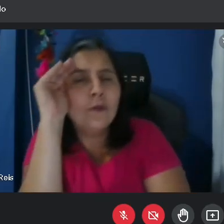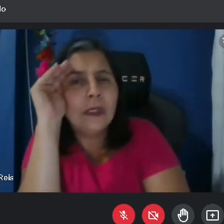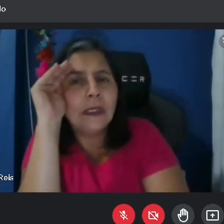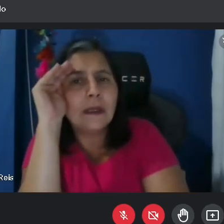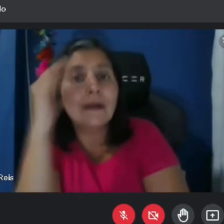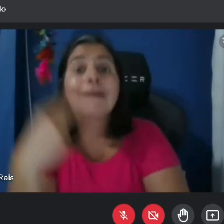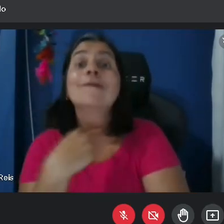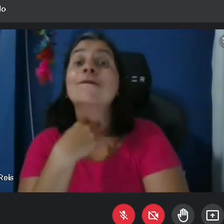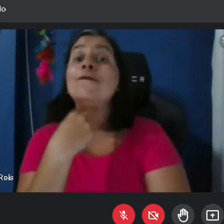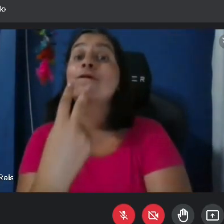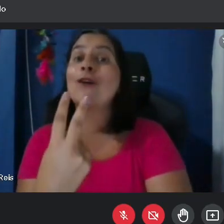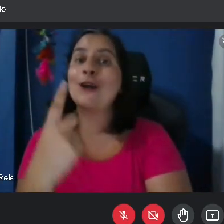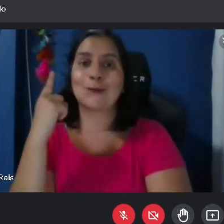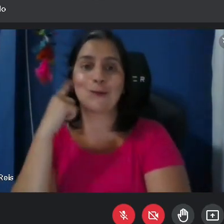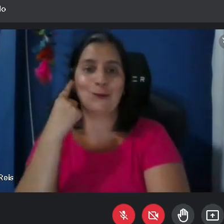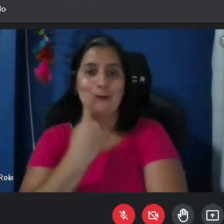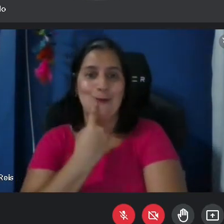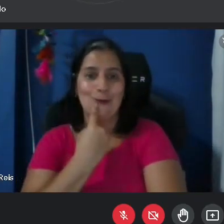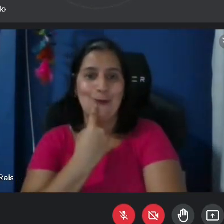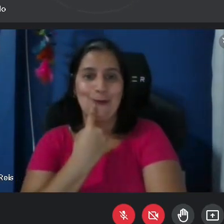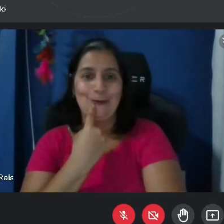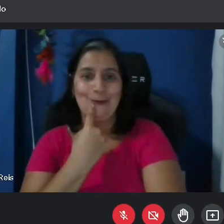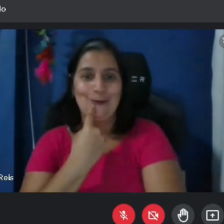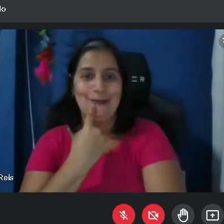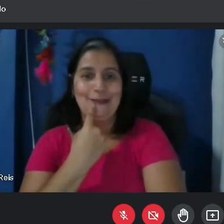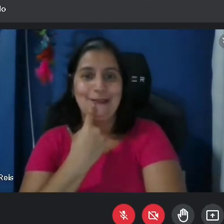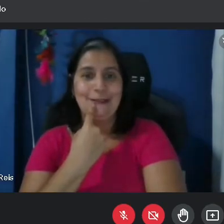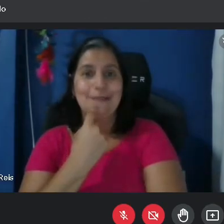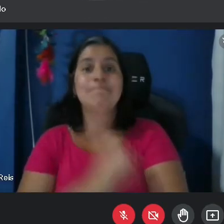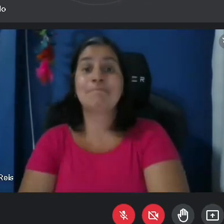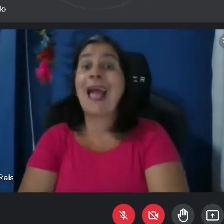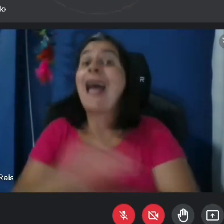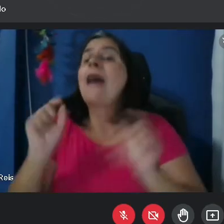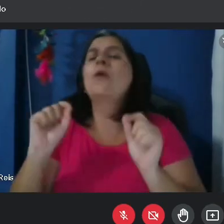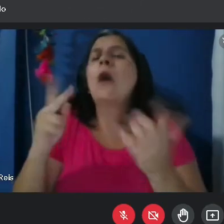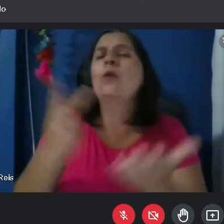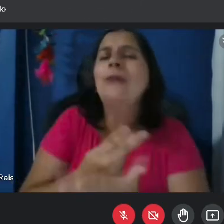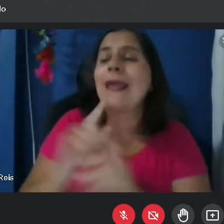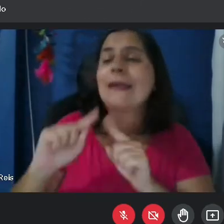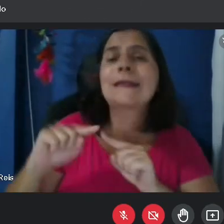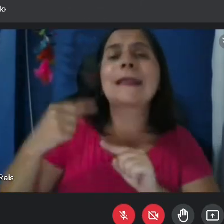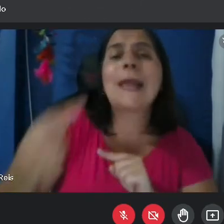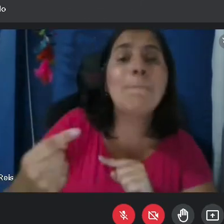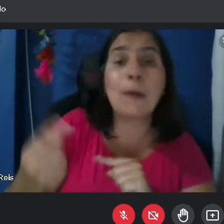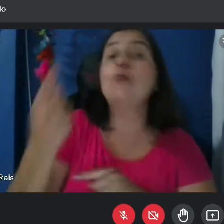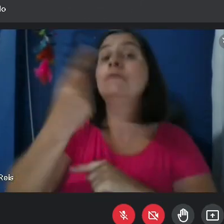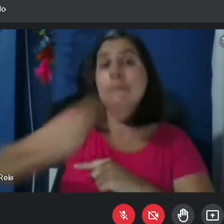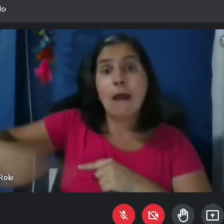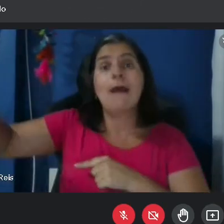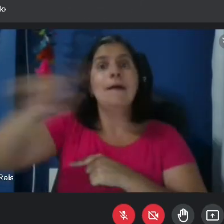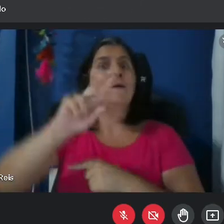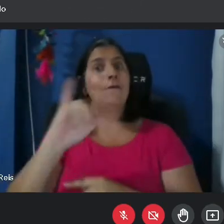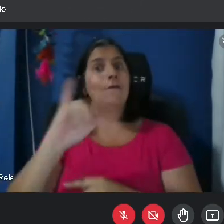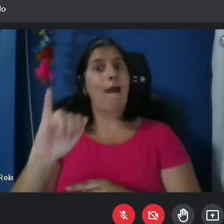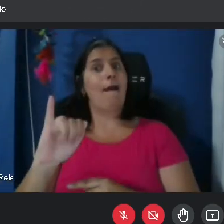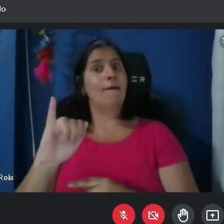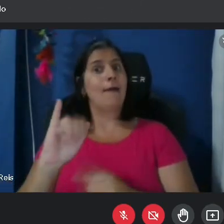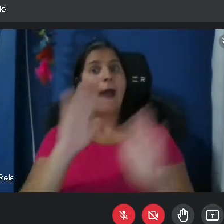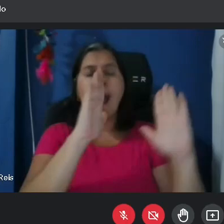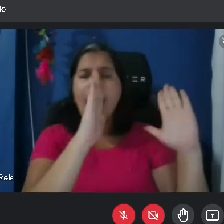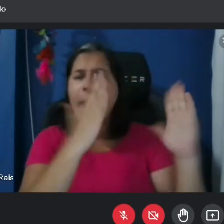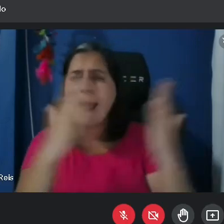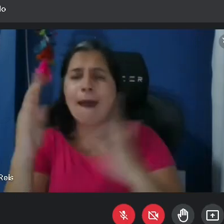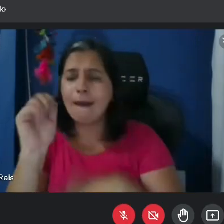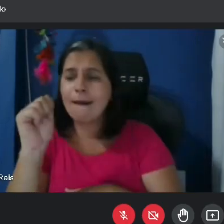até então não havia. Então, assim, ficou então a voz da surda ela ficou imperceptível por um tempo.